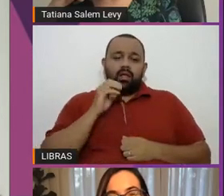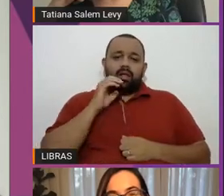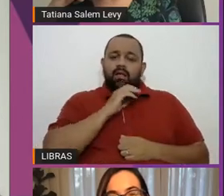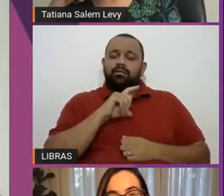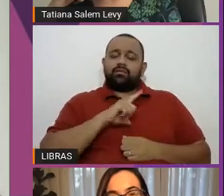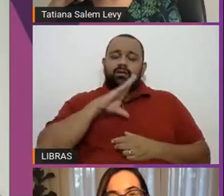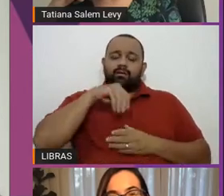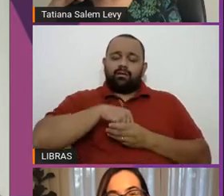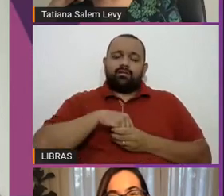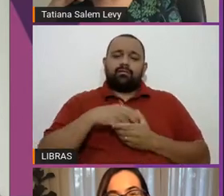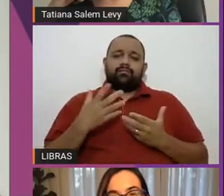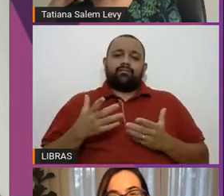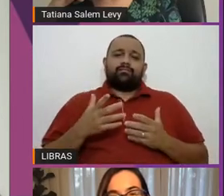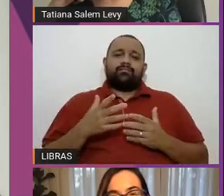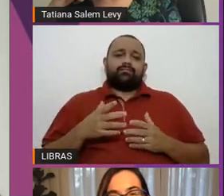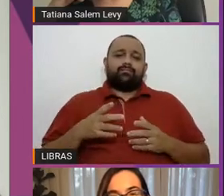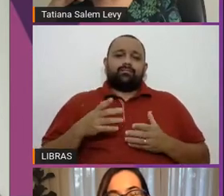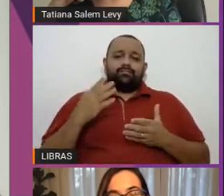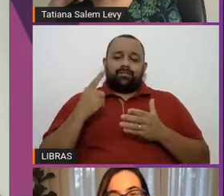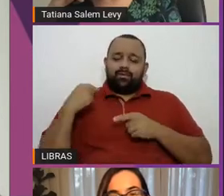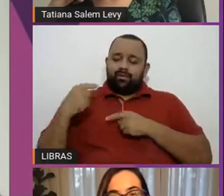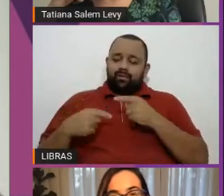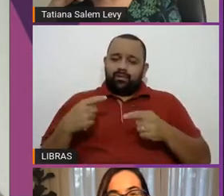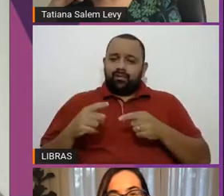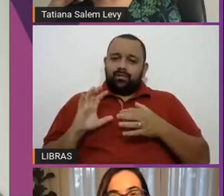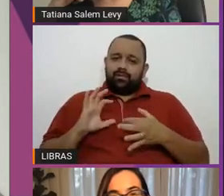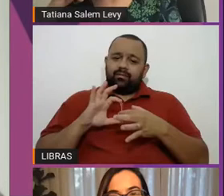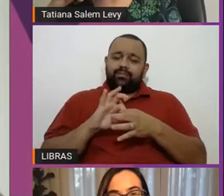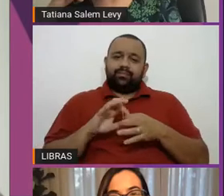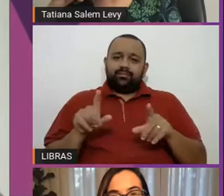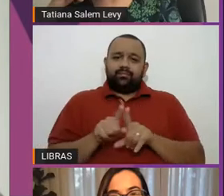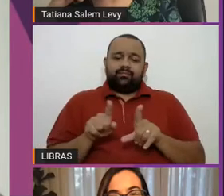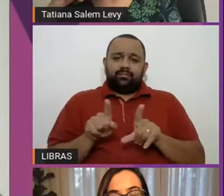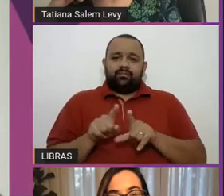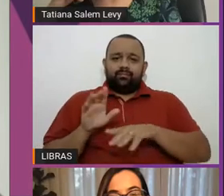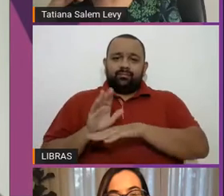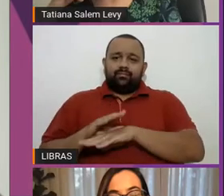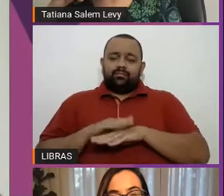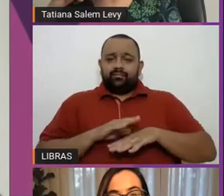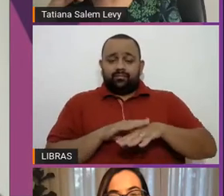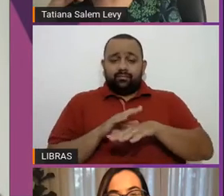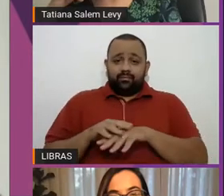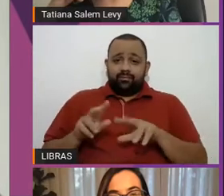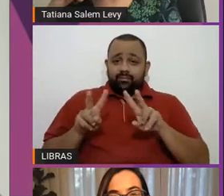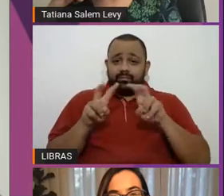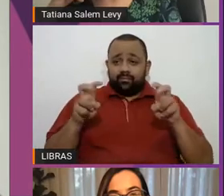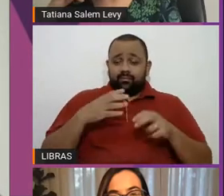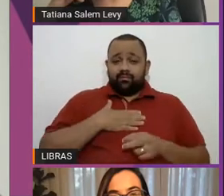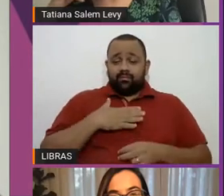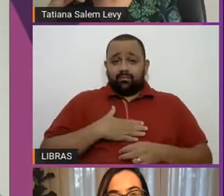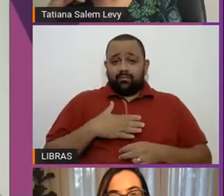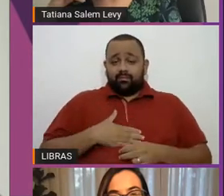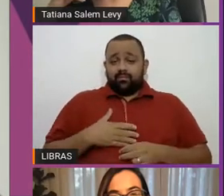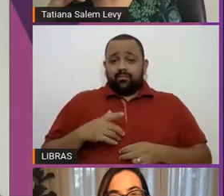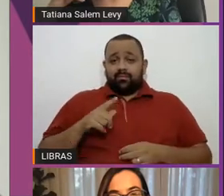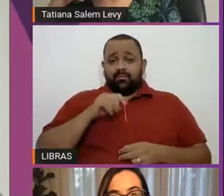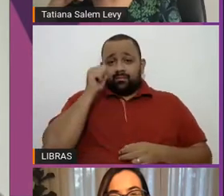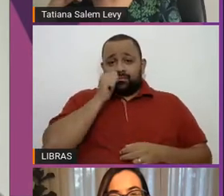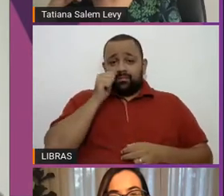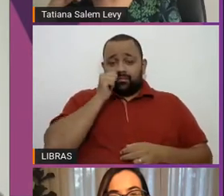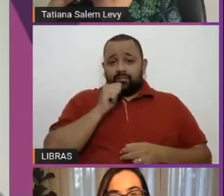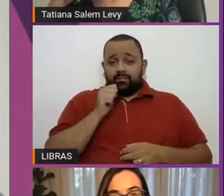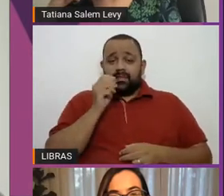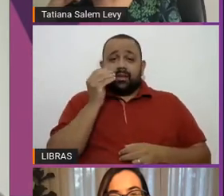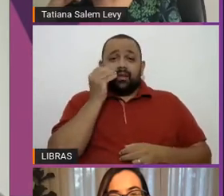processo a história de Marina elogia de uma conexão com o corpo que parte dessa de uma menina né